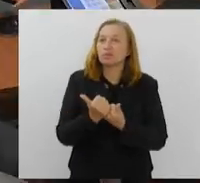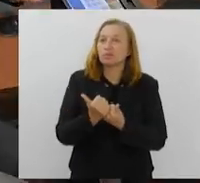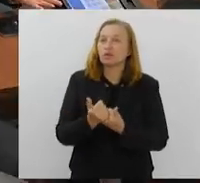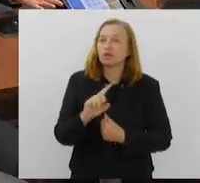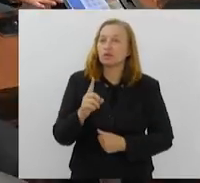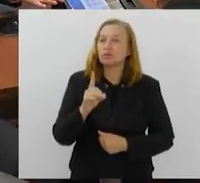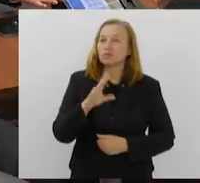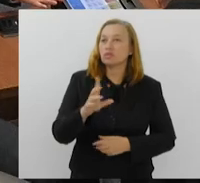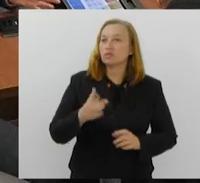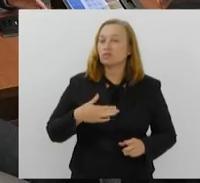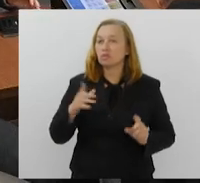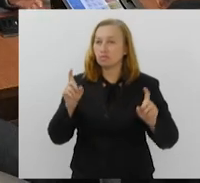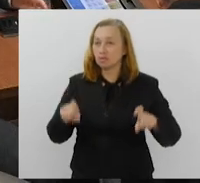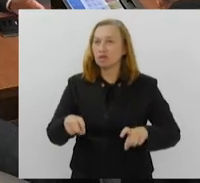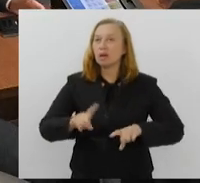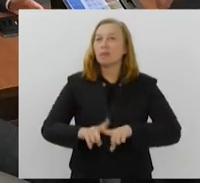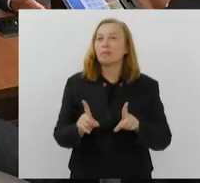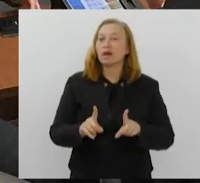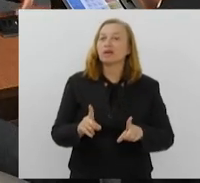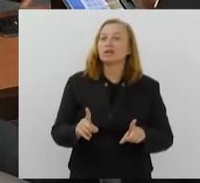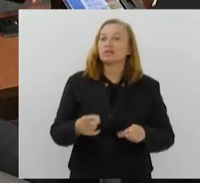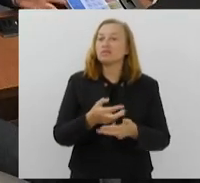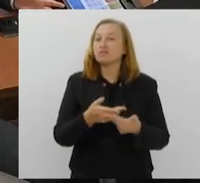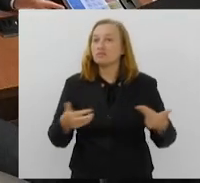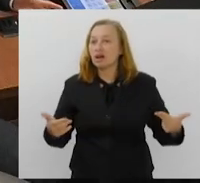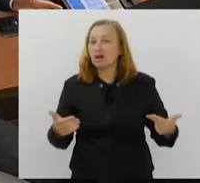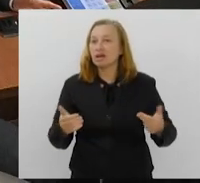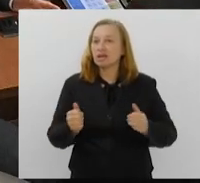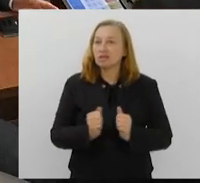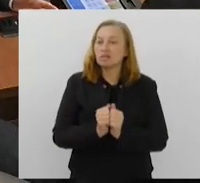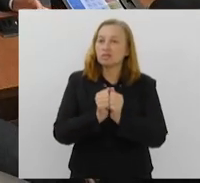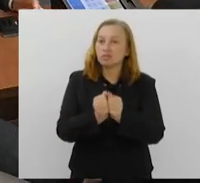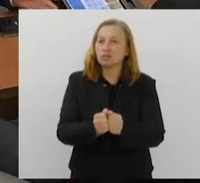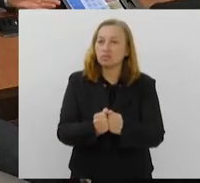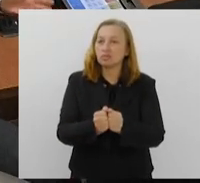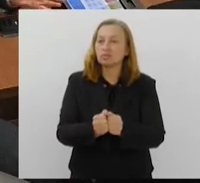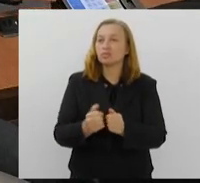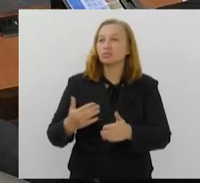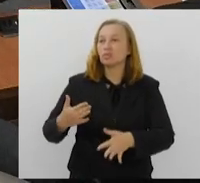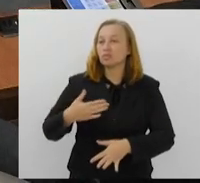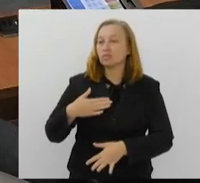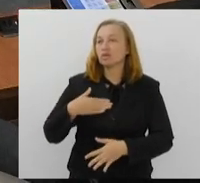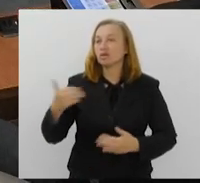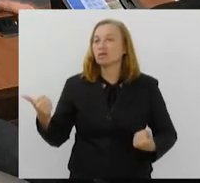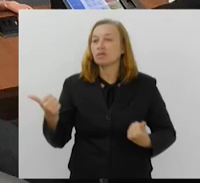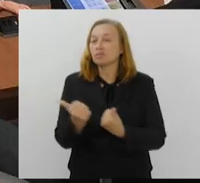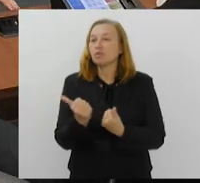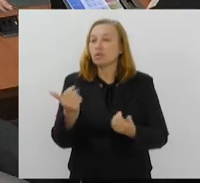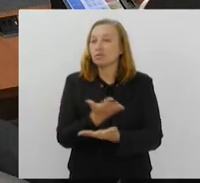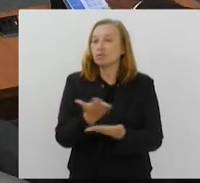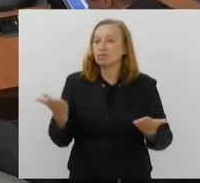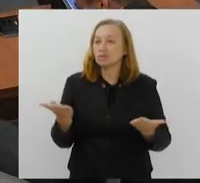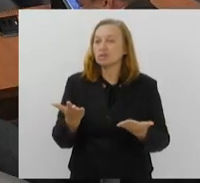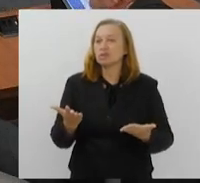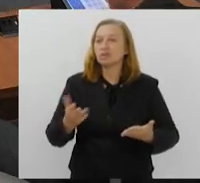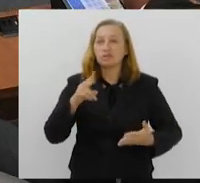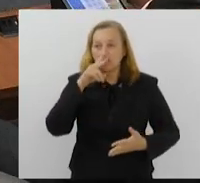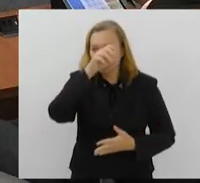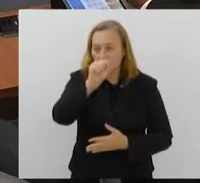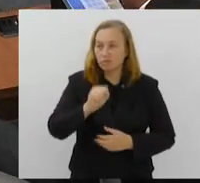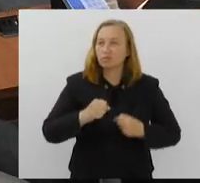só da nossa mandata, mas que encontra nela voz, força e atuação. Contem sempre conosco, estaremos sempre firmes,